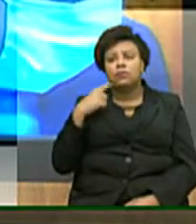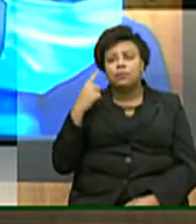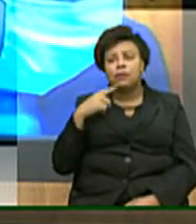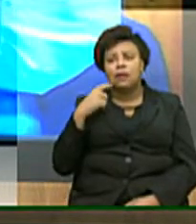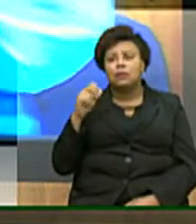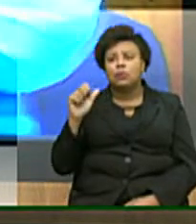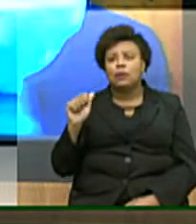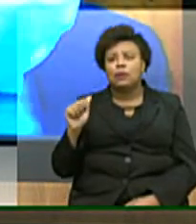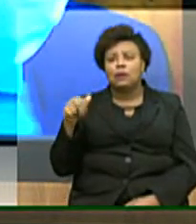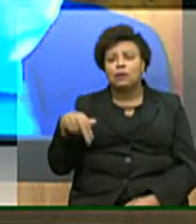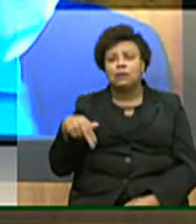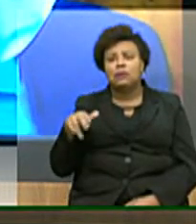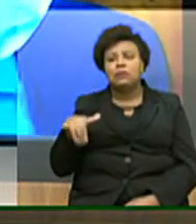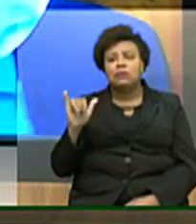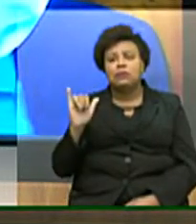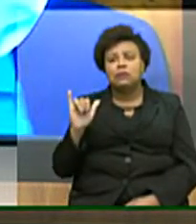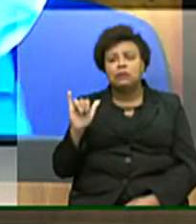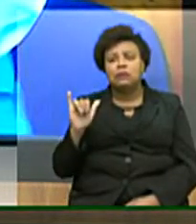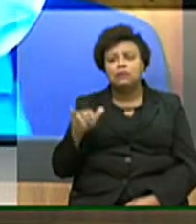Deputada Anne Ortiz.